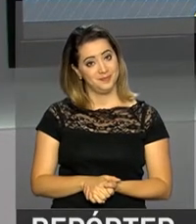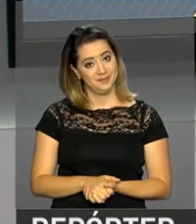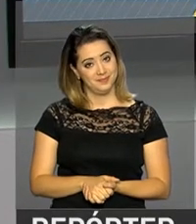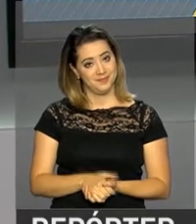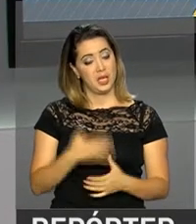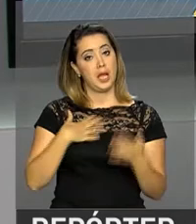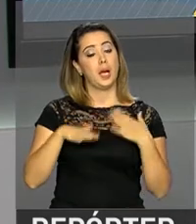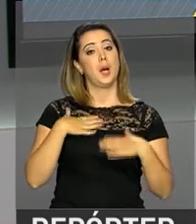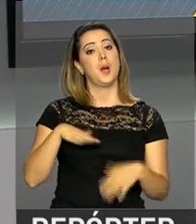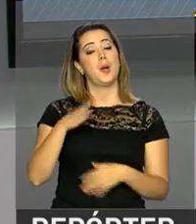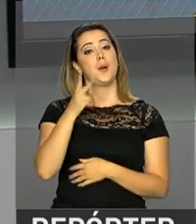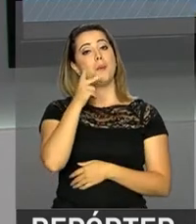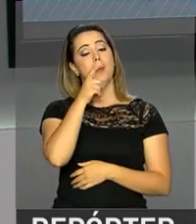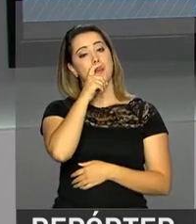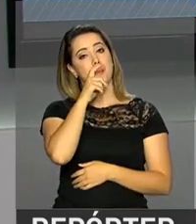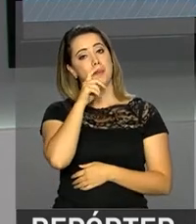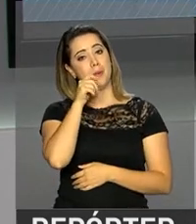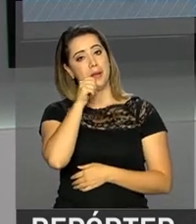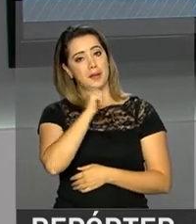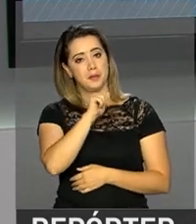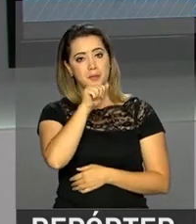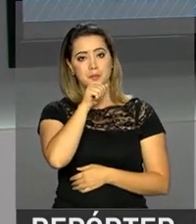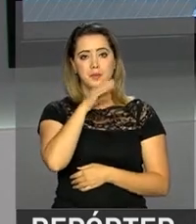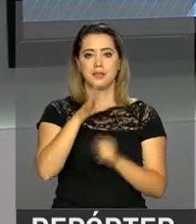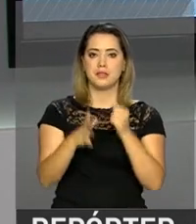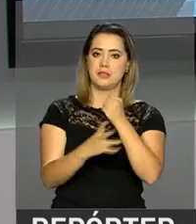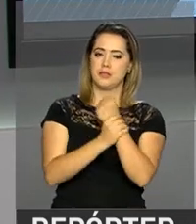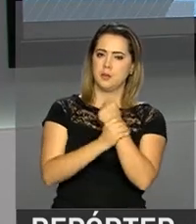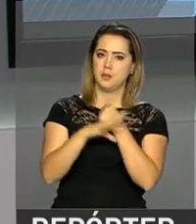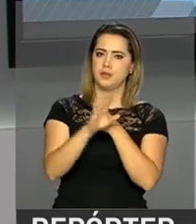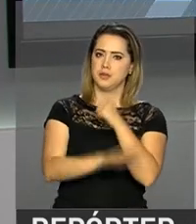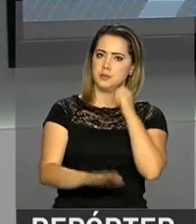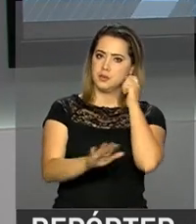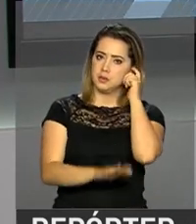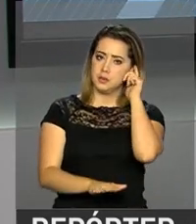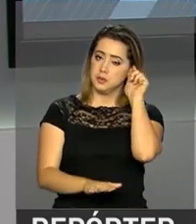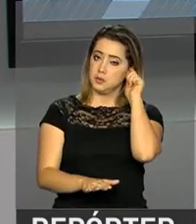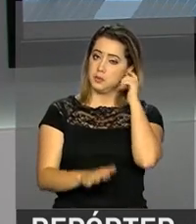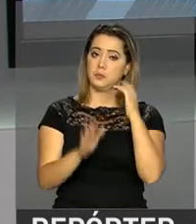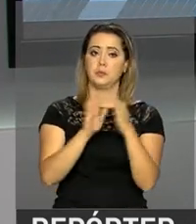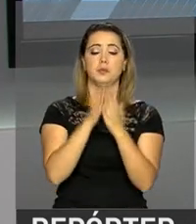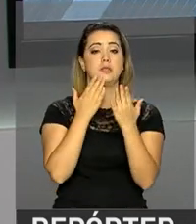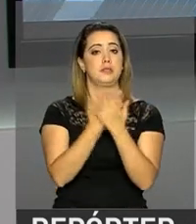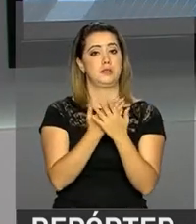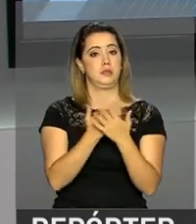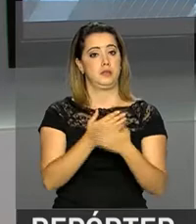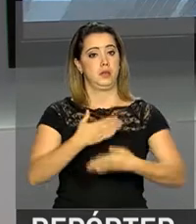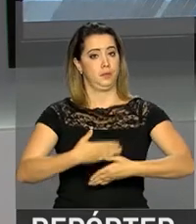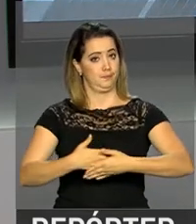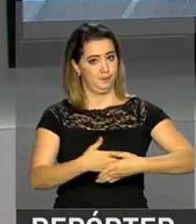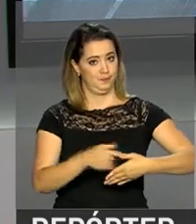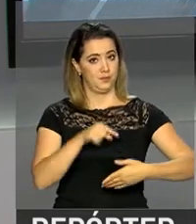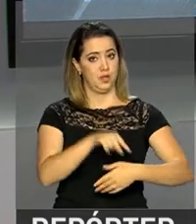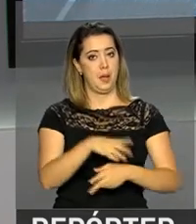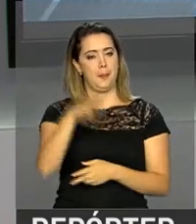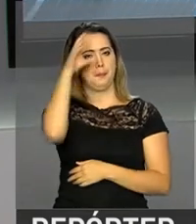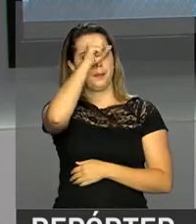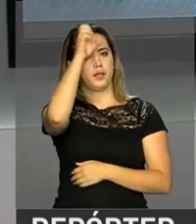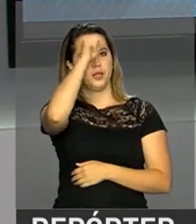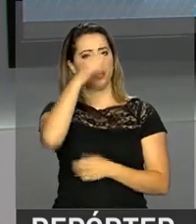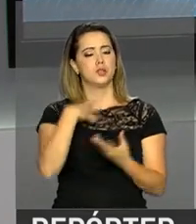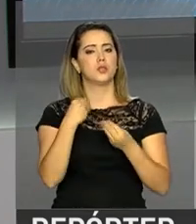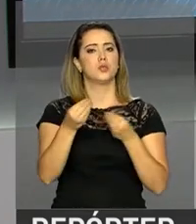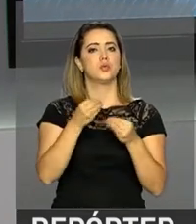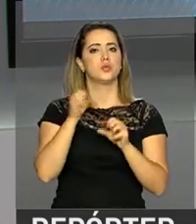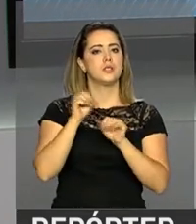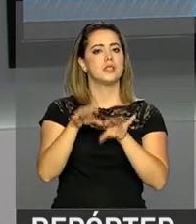Tranquilidade para os pais e segurança para as crianças. Nas creches e pré-escolas, os pequenos aprendem de forma lúdica